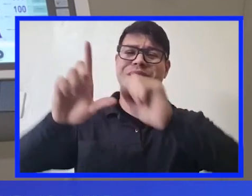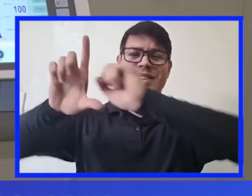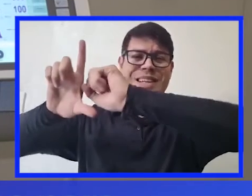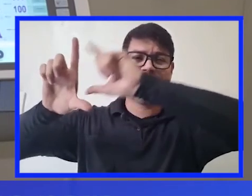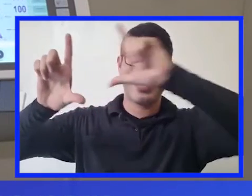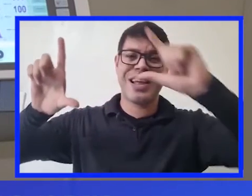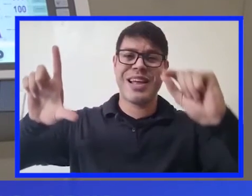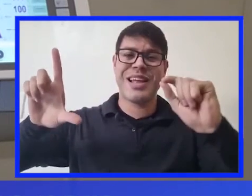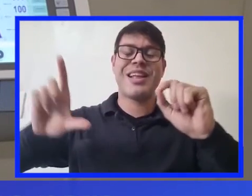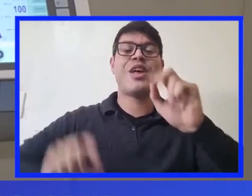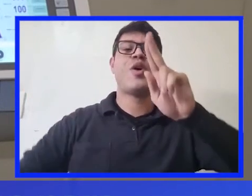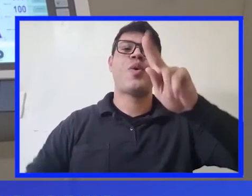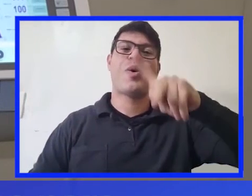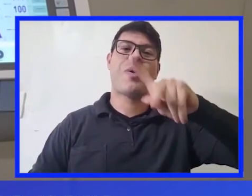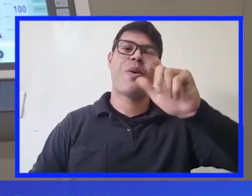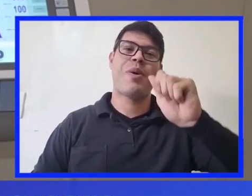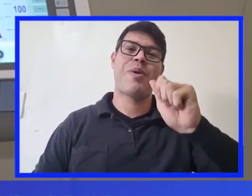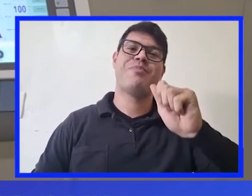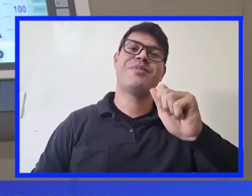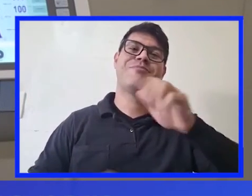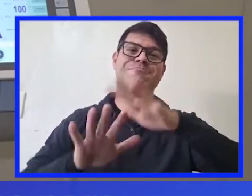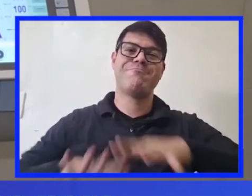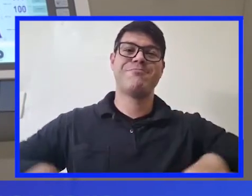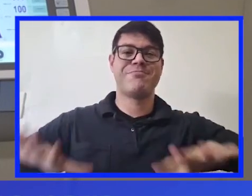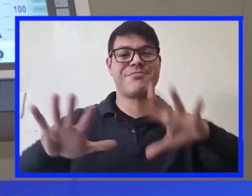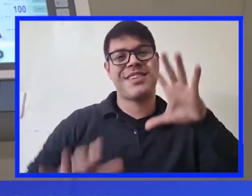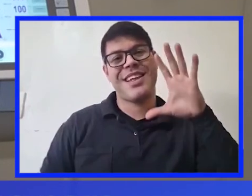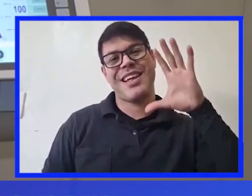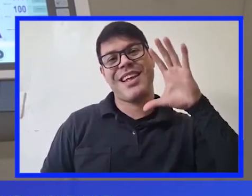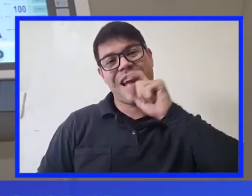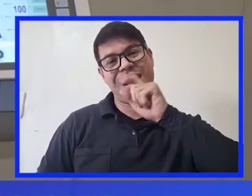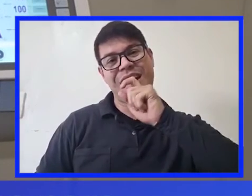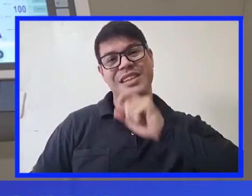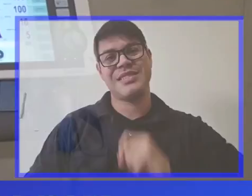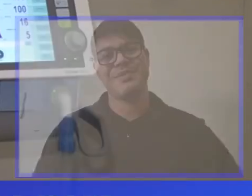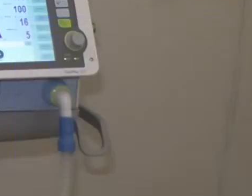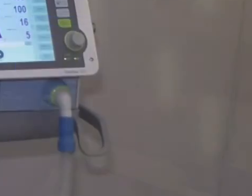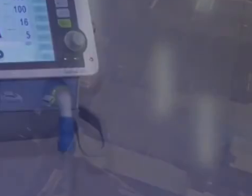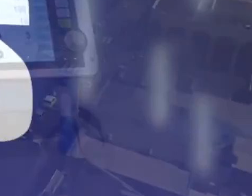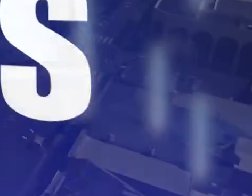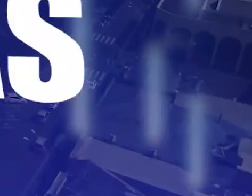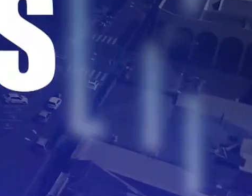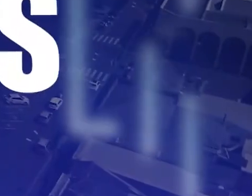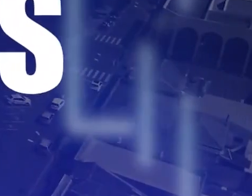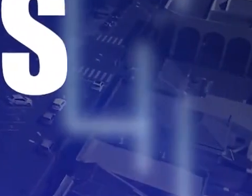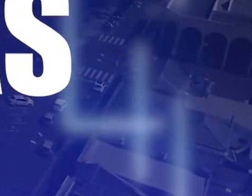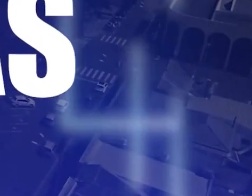oficialmente entrega esses respiradores aqui na UPA e à população de Araras.